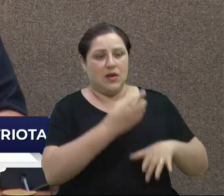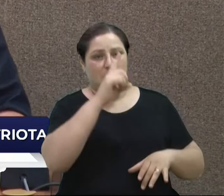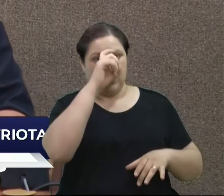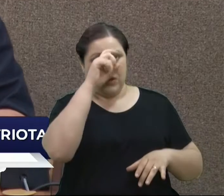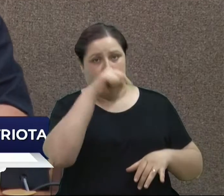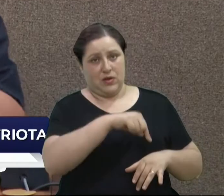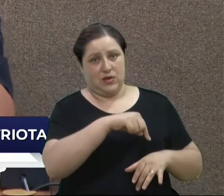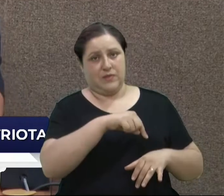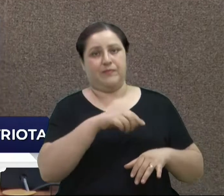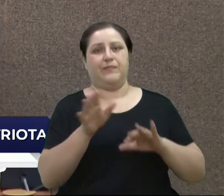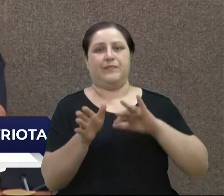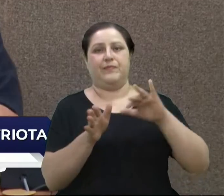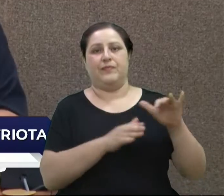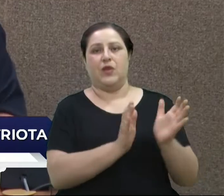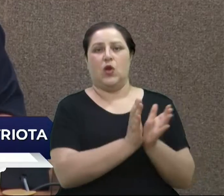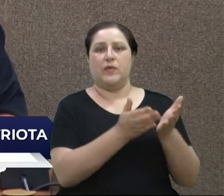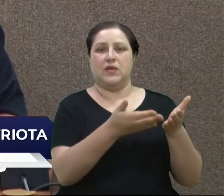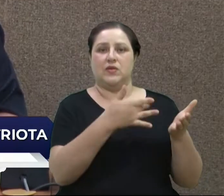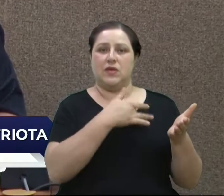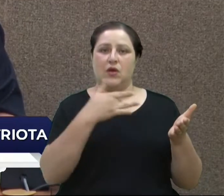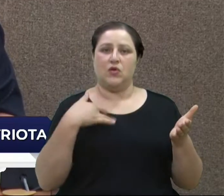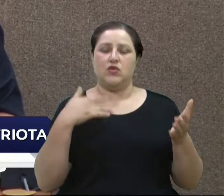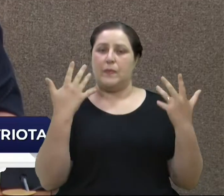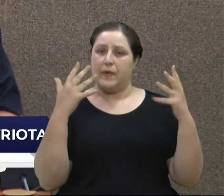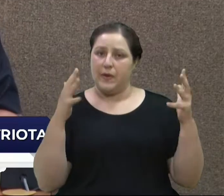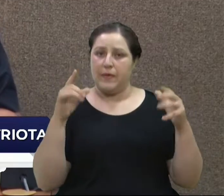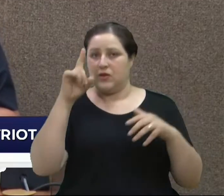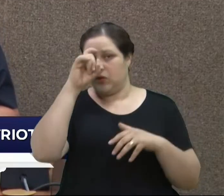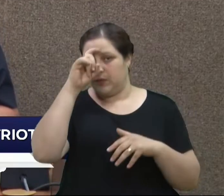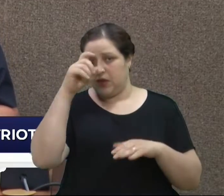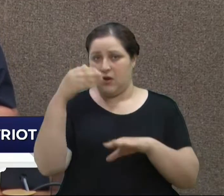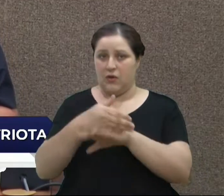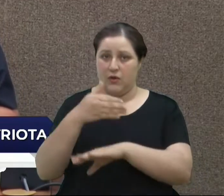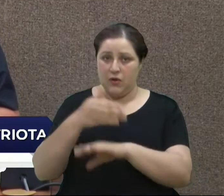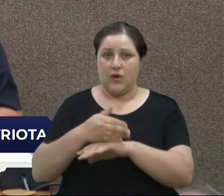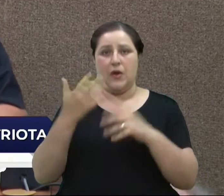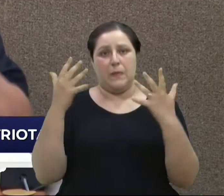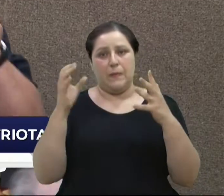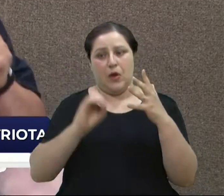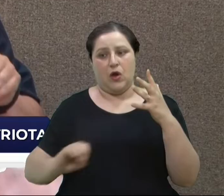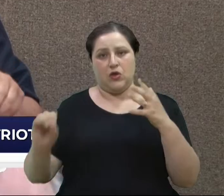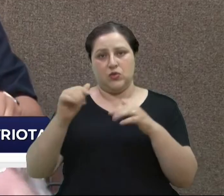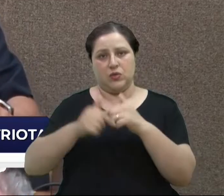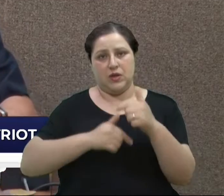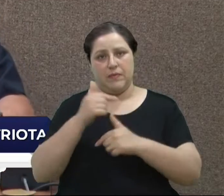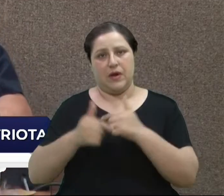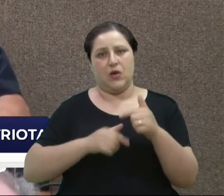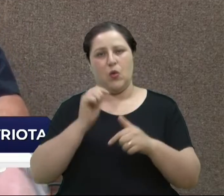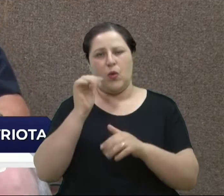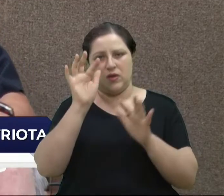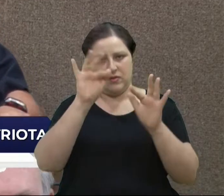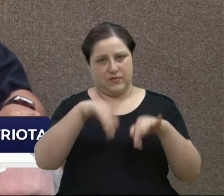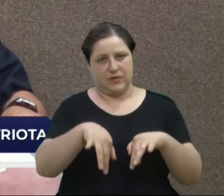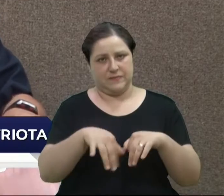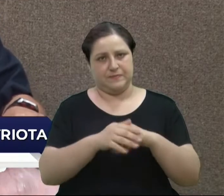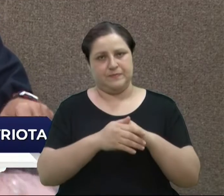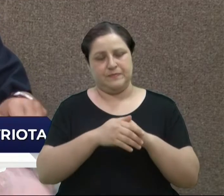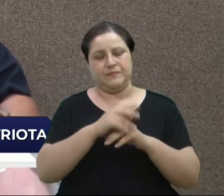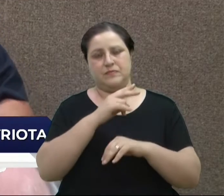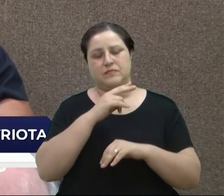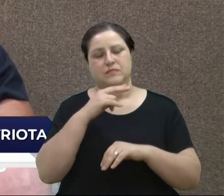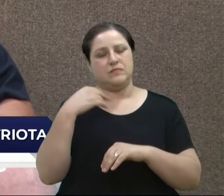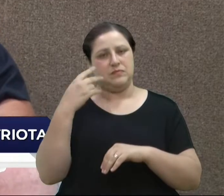da Saúde, os hospitais que estão aqui presentes pelo excelente trabalho, né? E só para concluir, vereador,